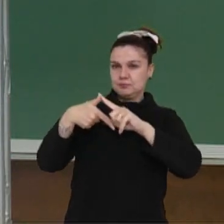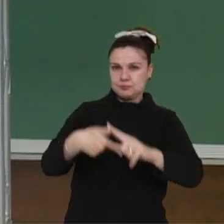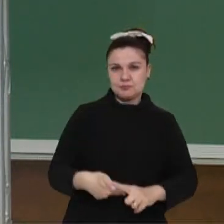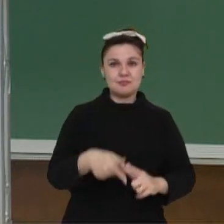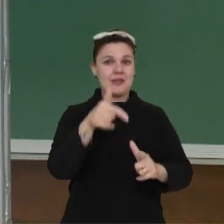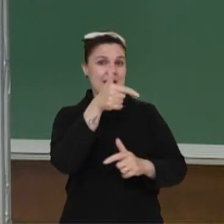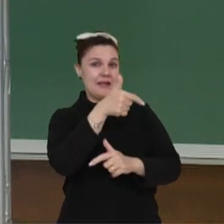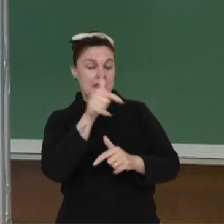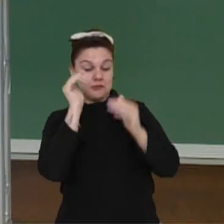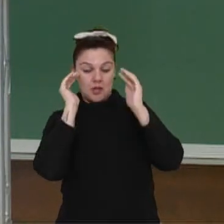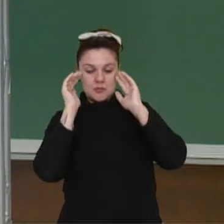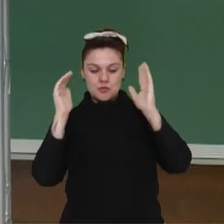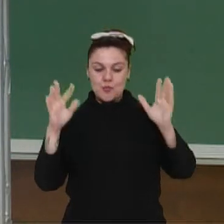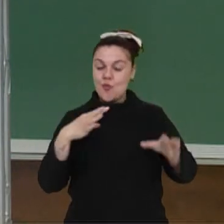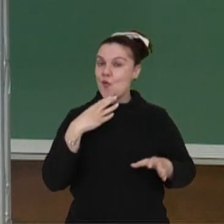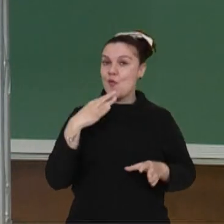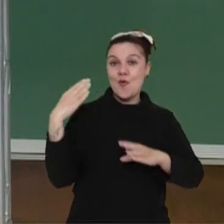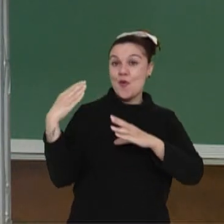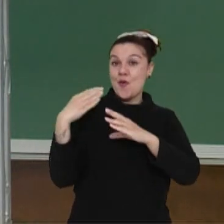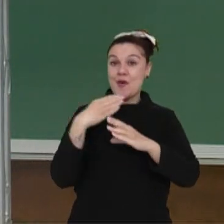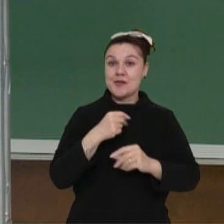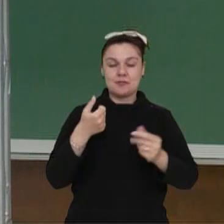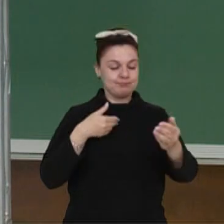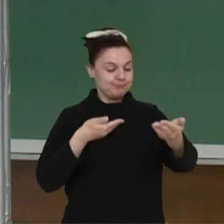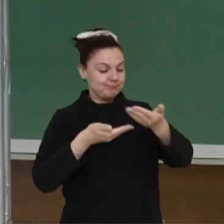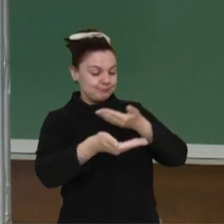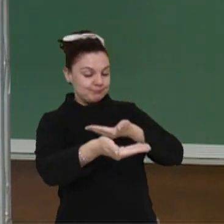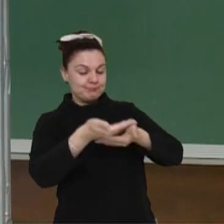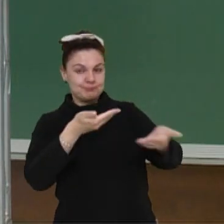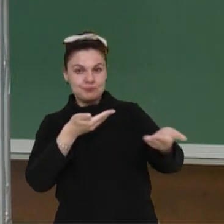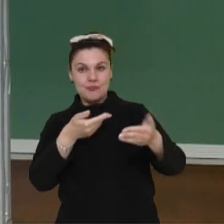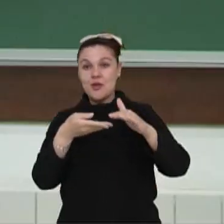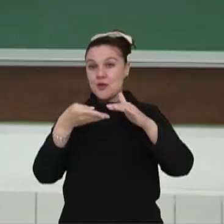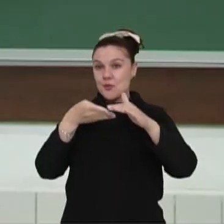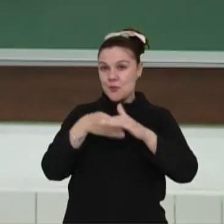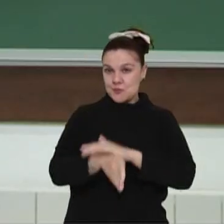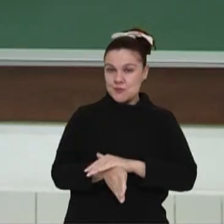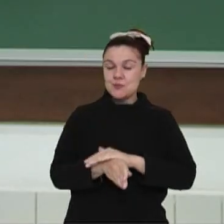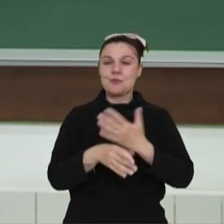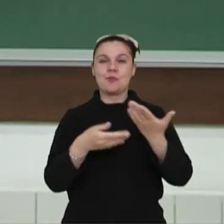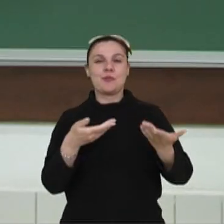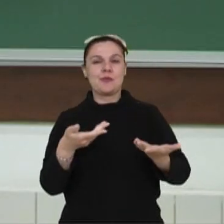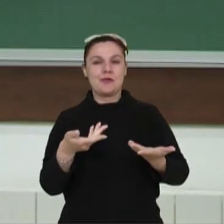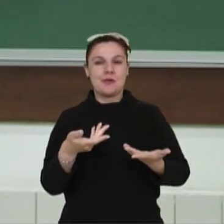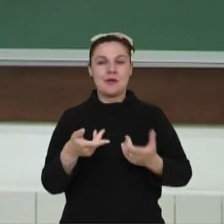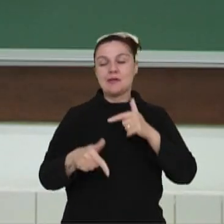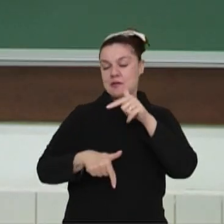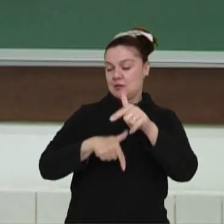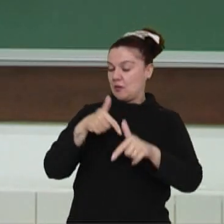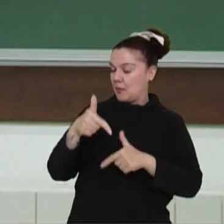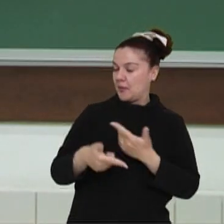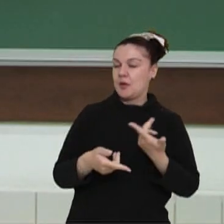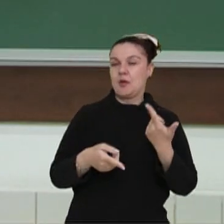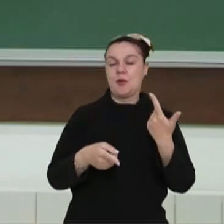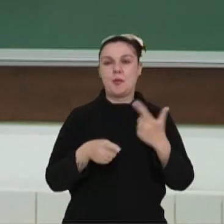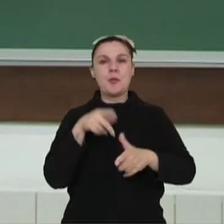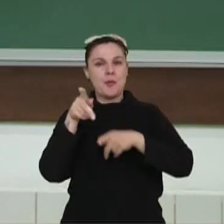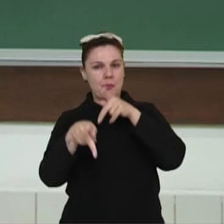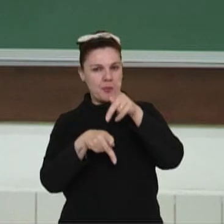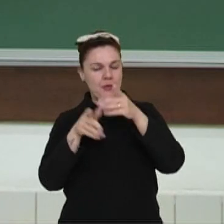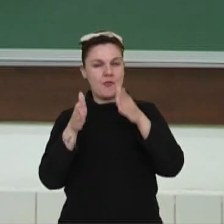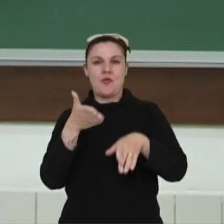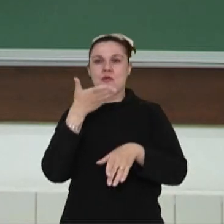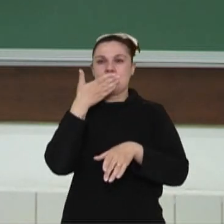tão imersos aí nessa troca de costumes e tal, e trabalhando, porque hoje as populações